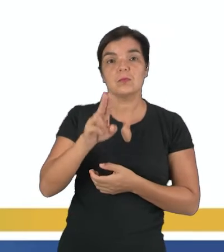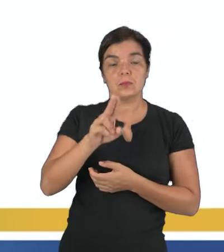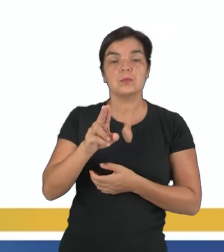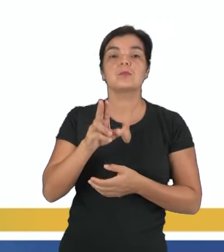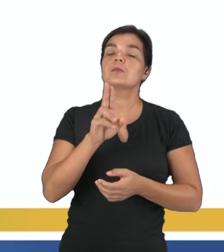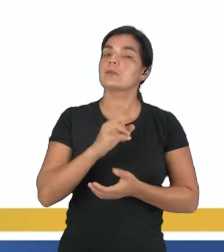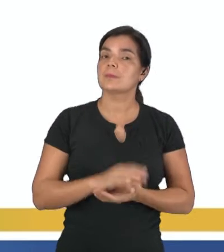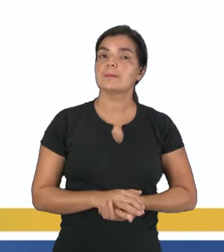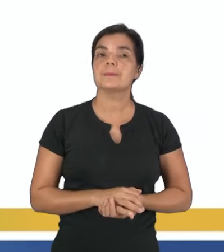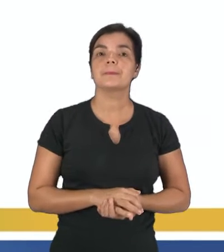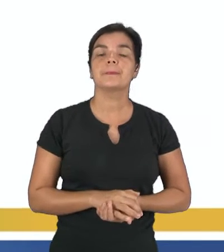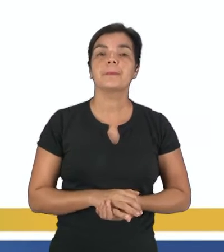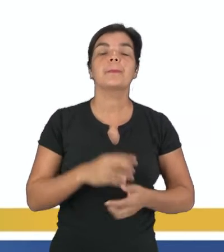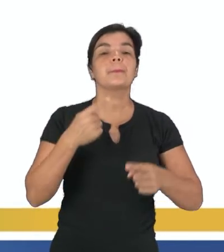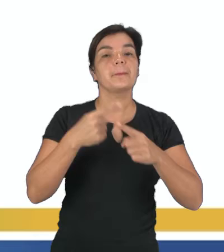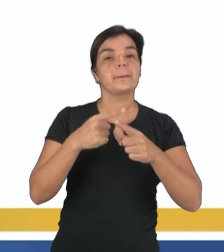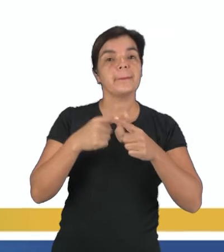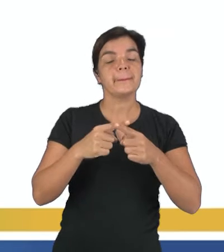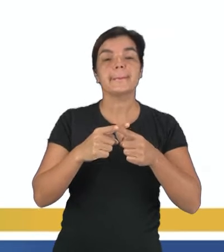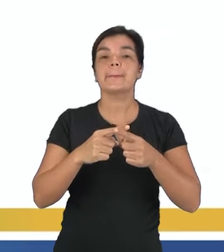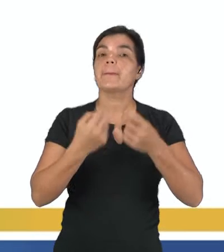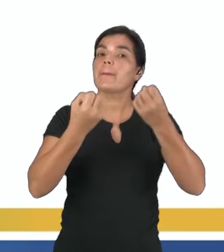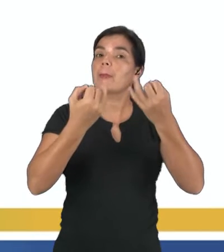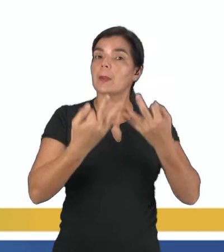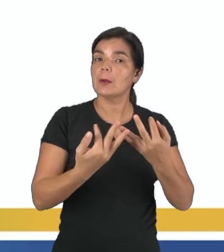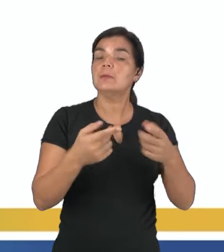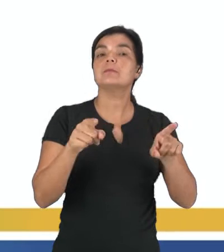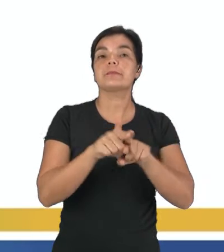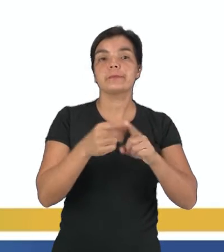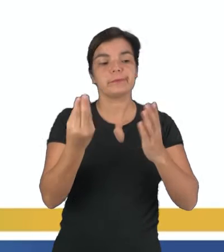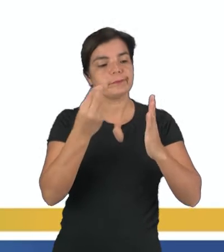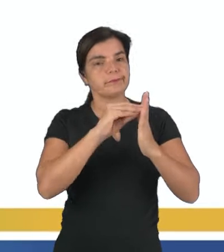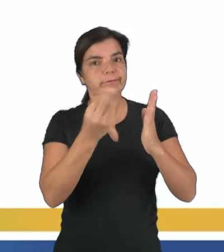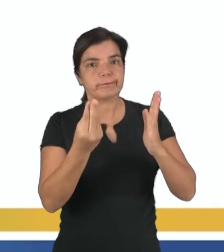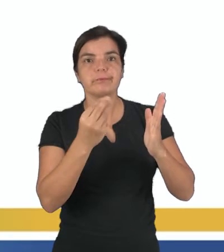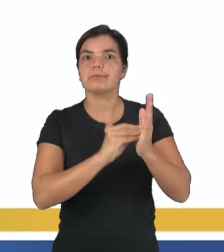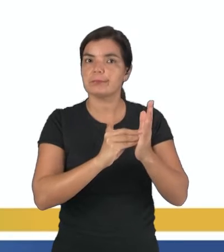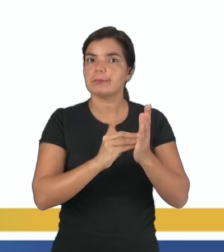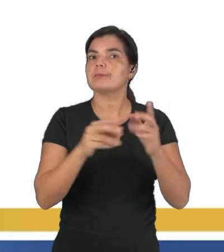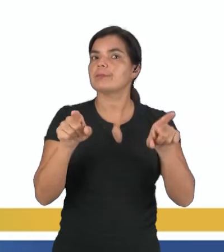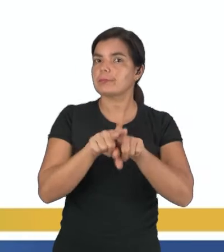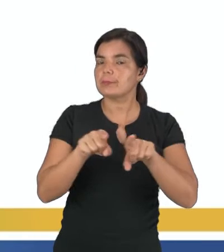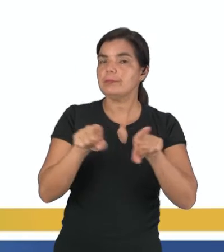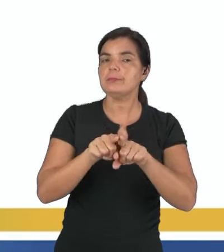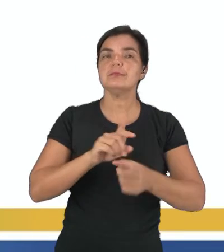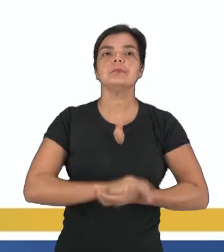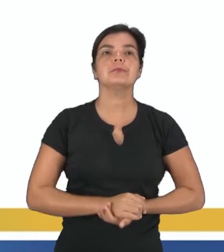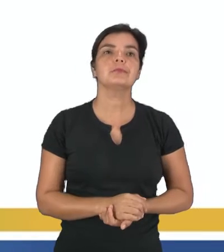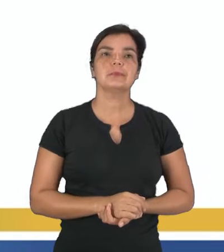argumentos, tá certo? Por que eu vou defender isso aqui? Coloco meus argumentos lá, tá bom?